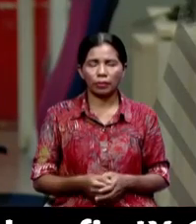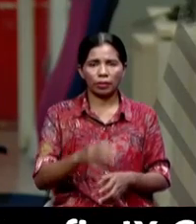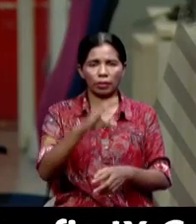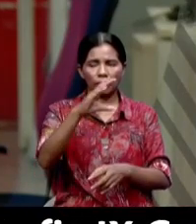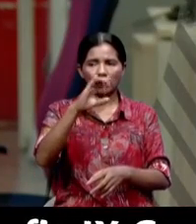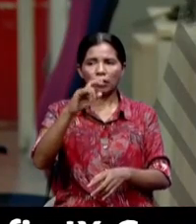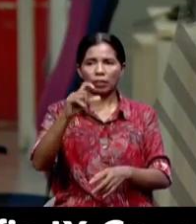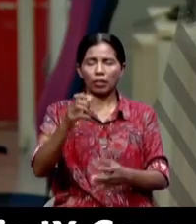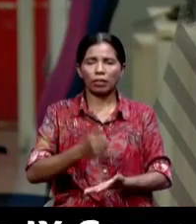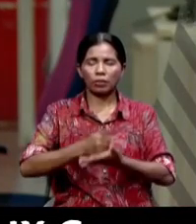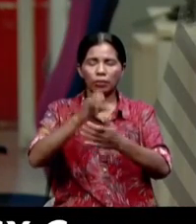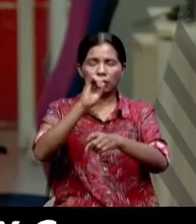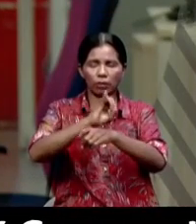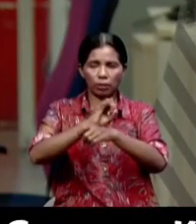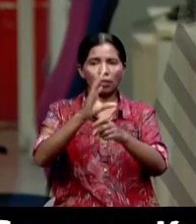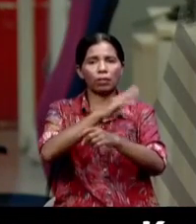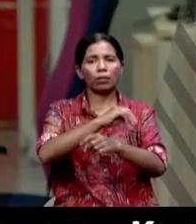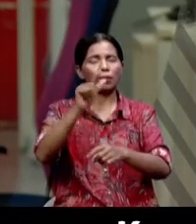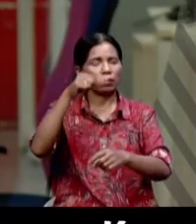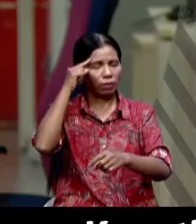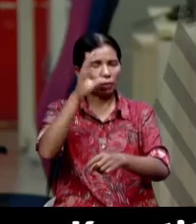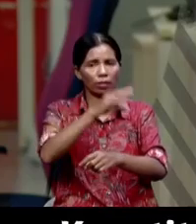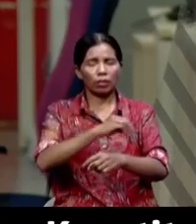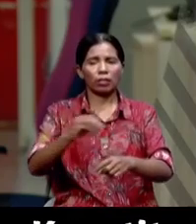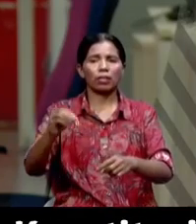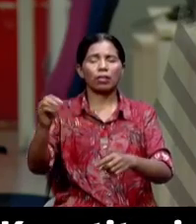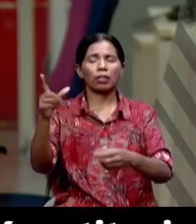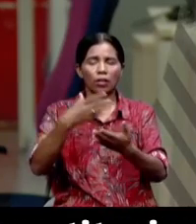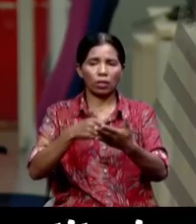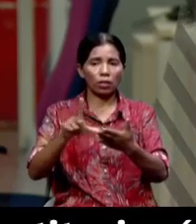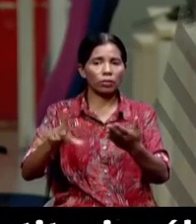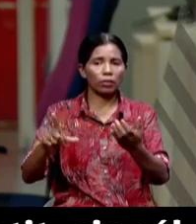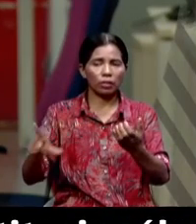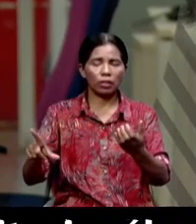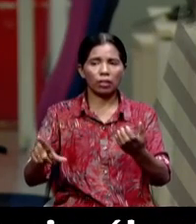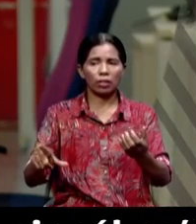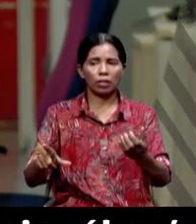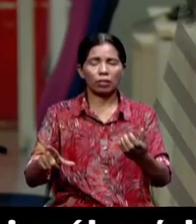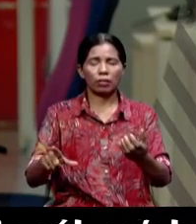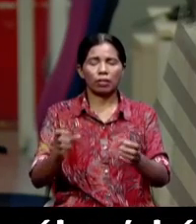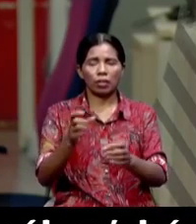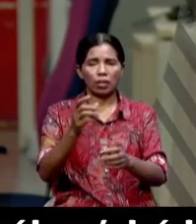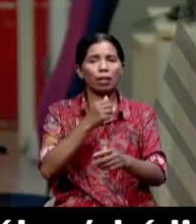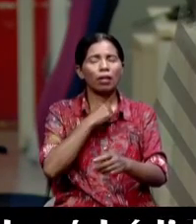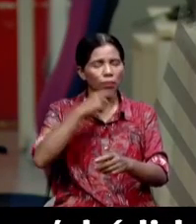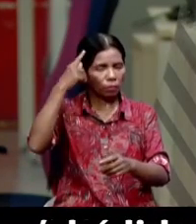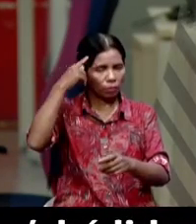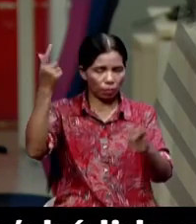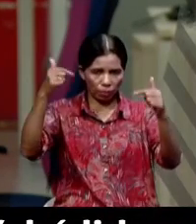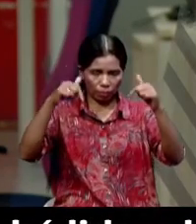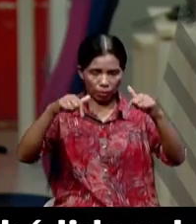CCITL se apoia a Igreja no Governo e a parte logística durante Papa Francisco na visita ao